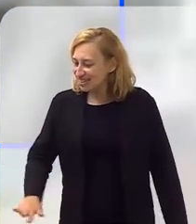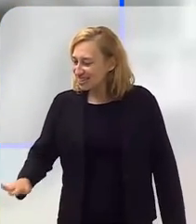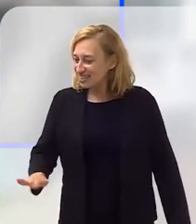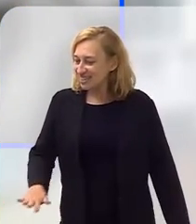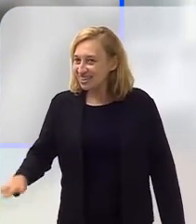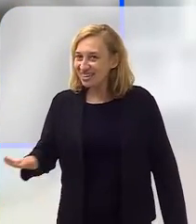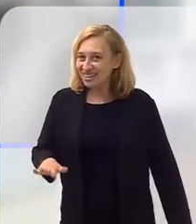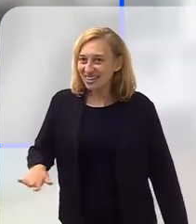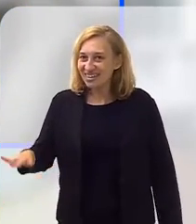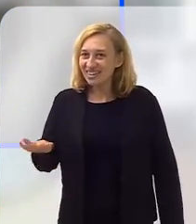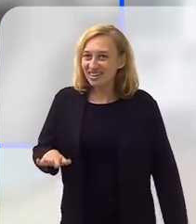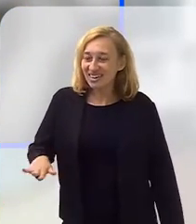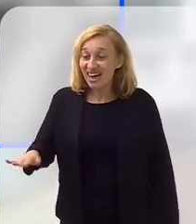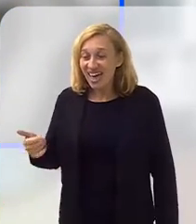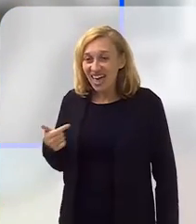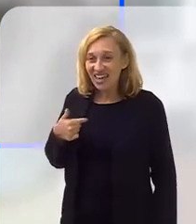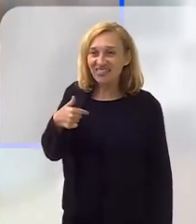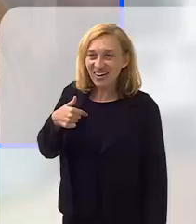Eu vim de lá,